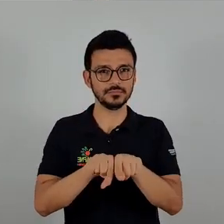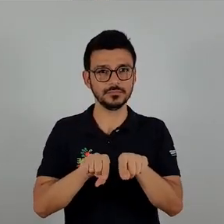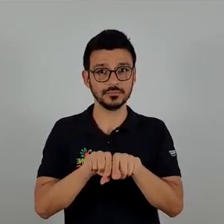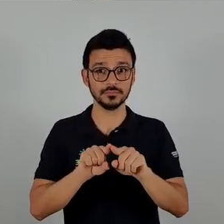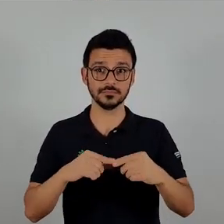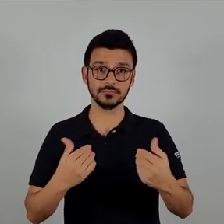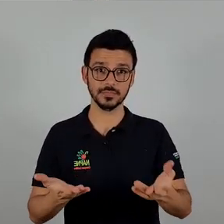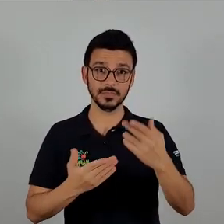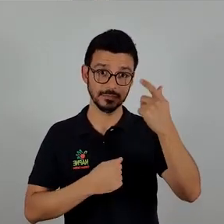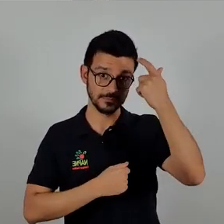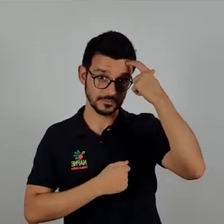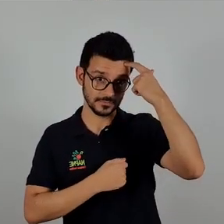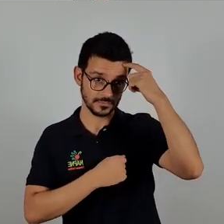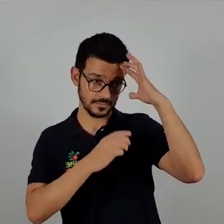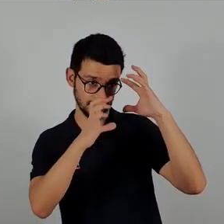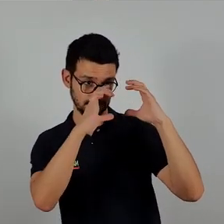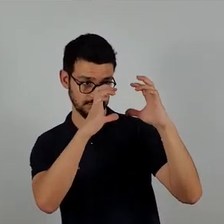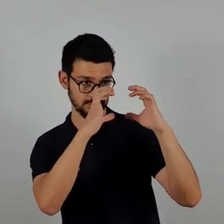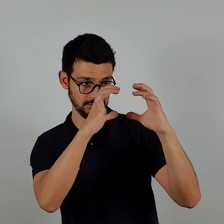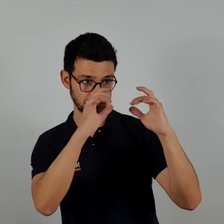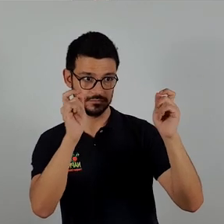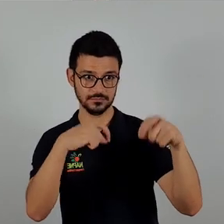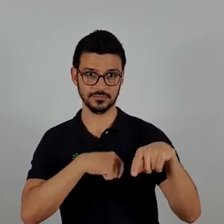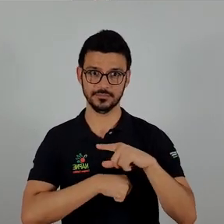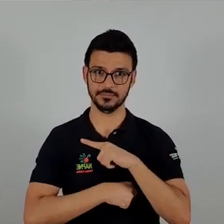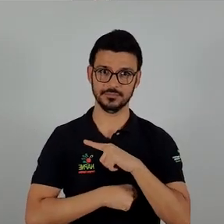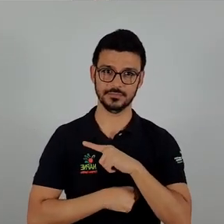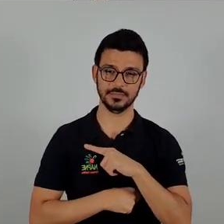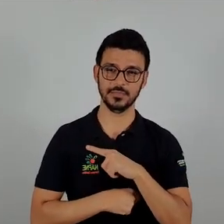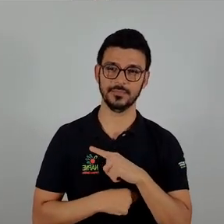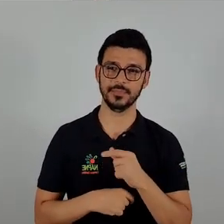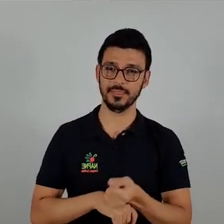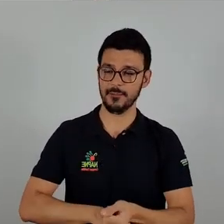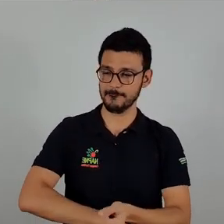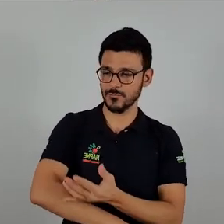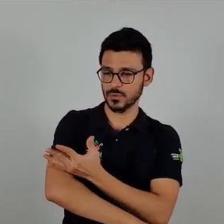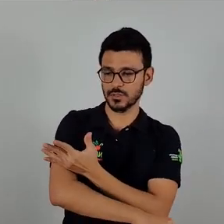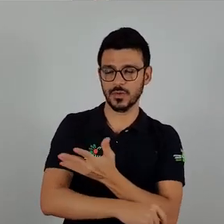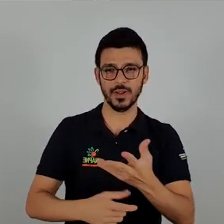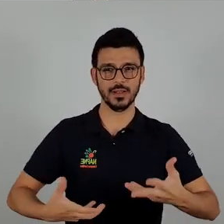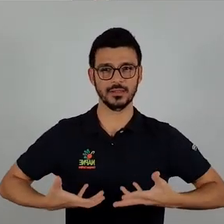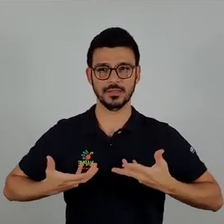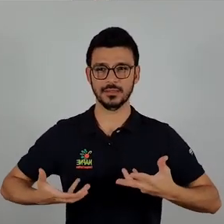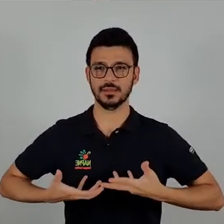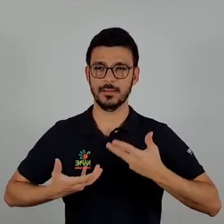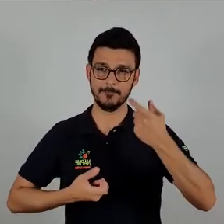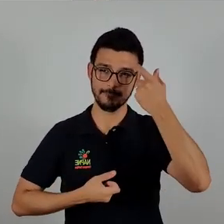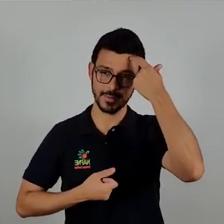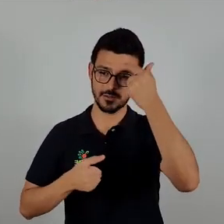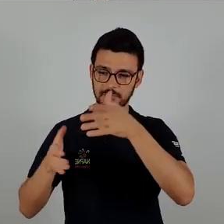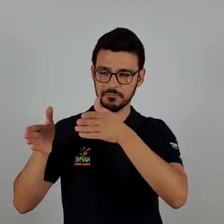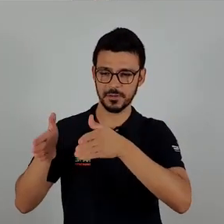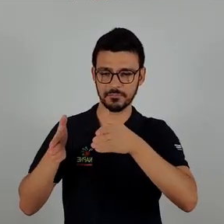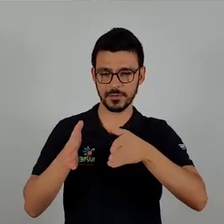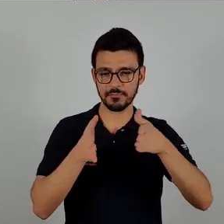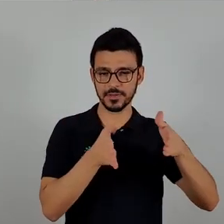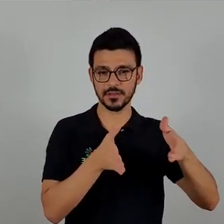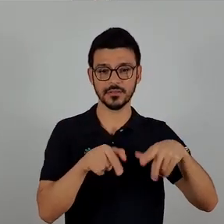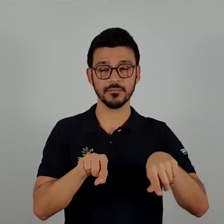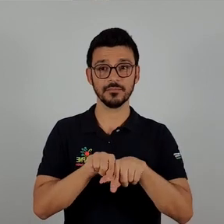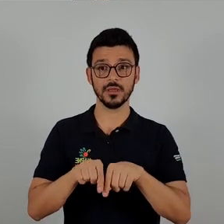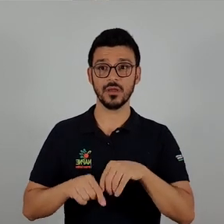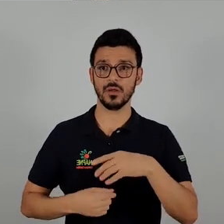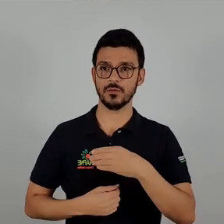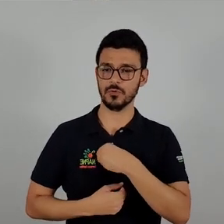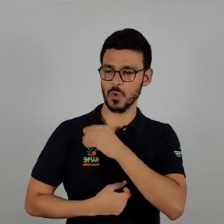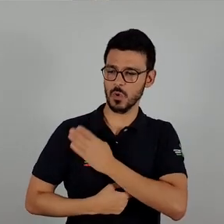o coração, beneficiarei também o coração energético, que é aquele coraçãozinho do desenho. O amor, a tranquilidade,